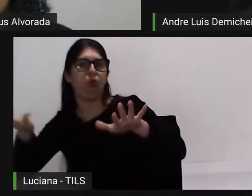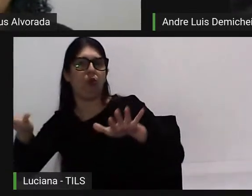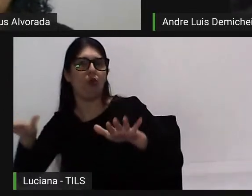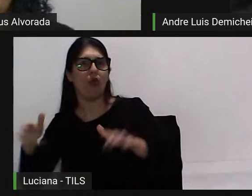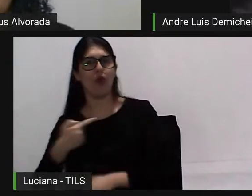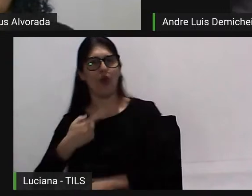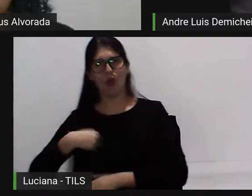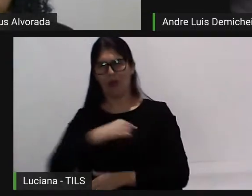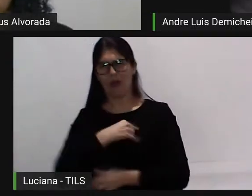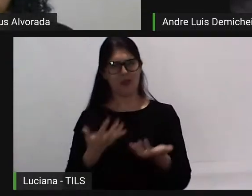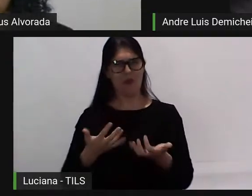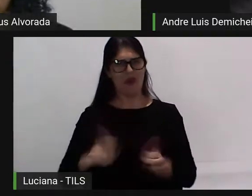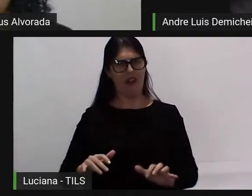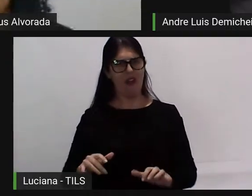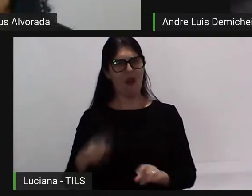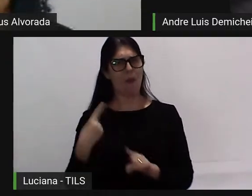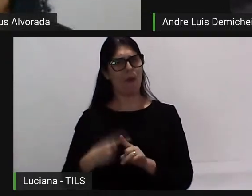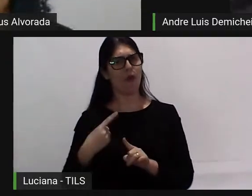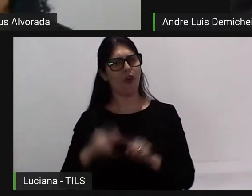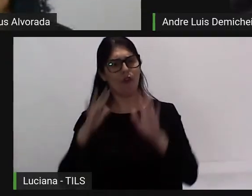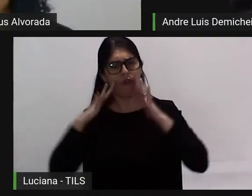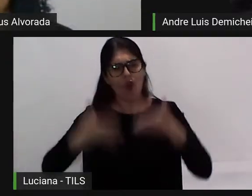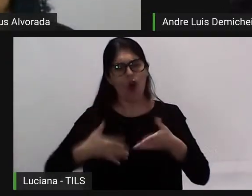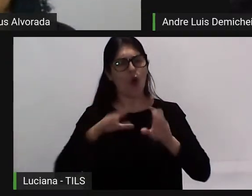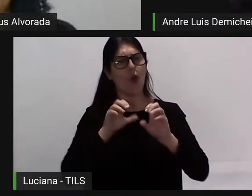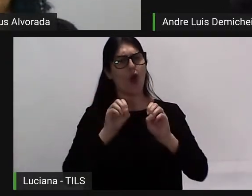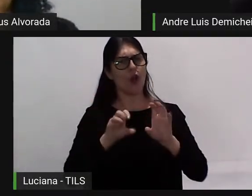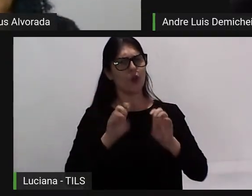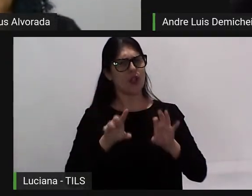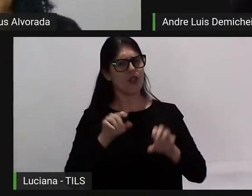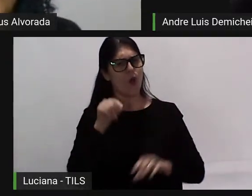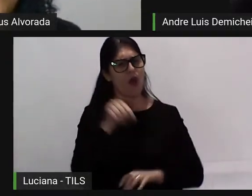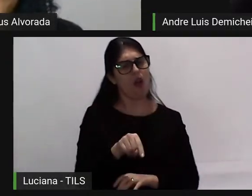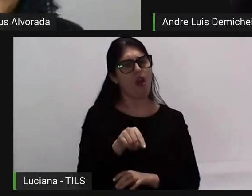com educação. Eu acho que se a educação ela liberta,